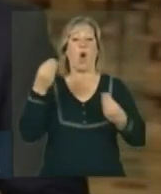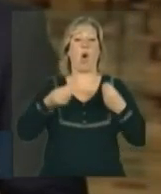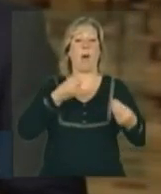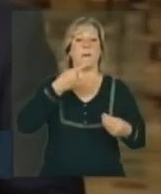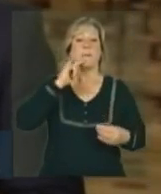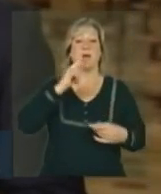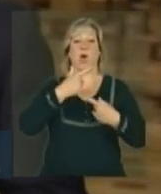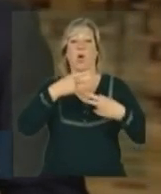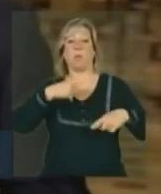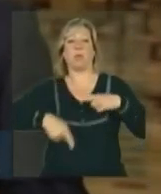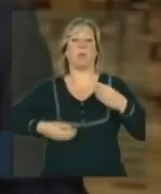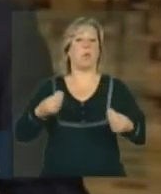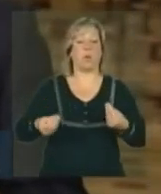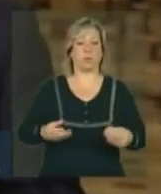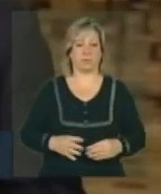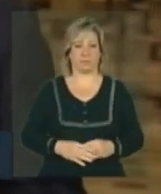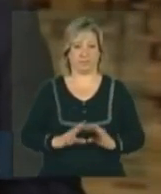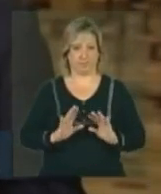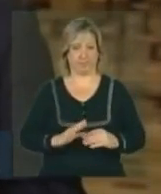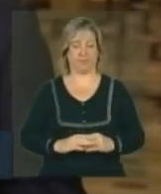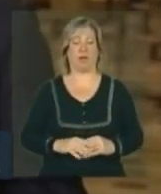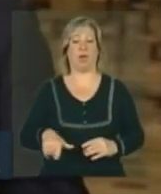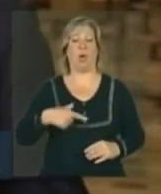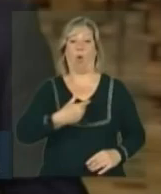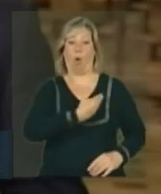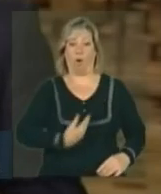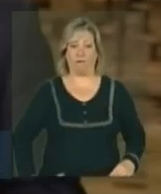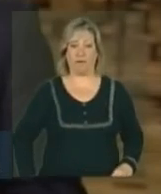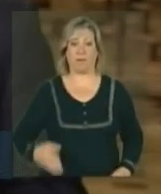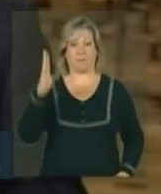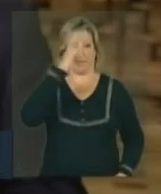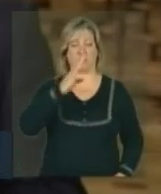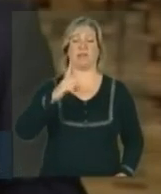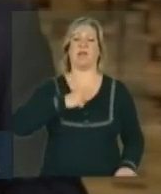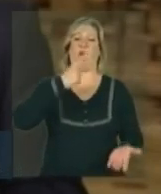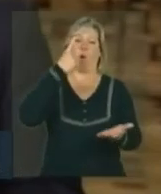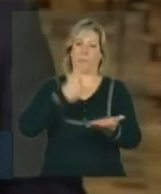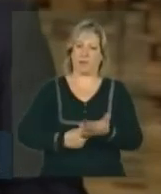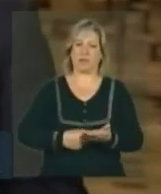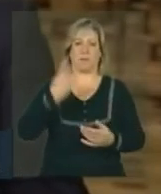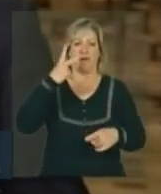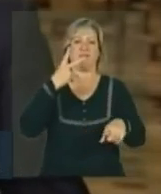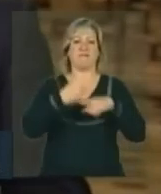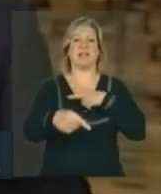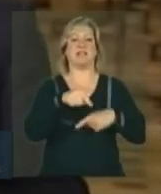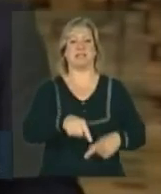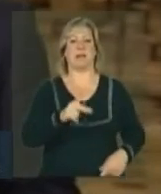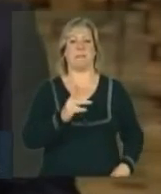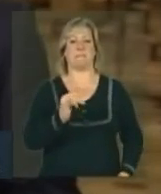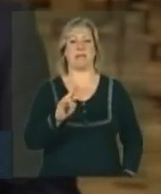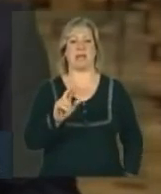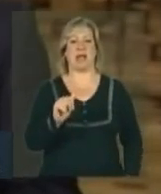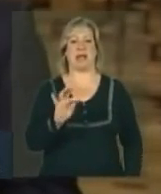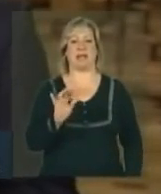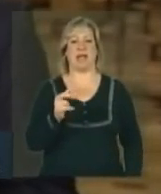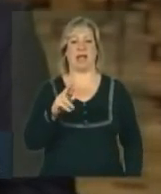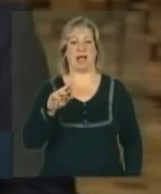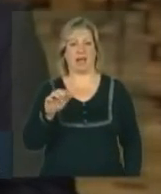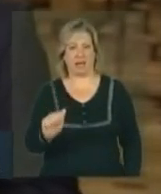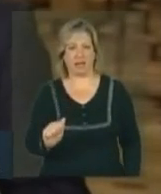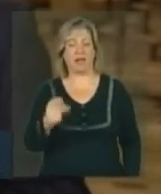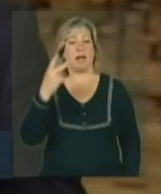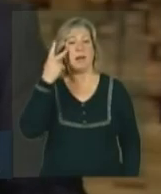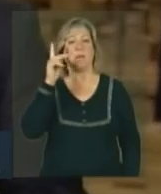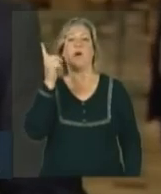que o governo do Brasil tem compromisso para combater a pirataria, não em função da Copa do Mundo, mas porque é uma necessidade do país, é uma